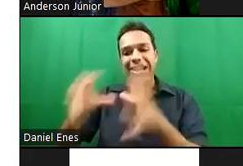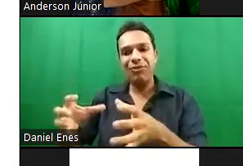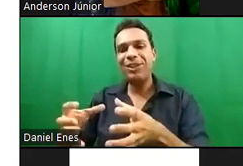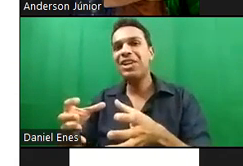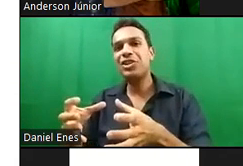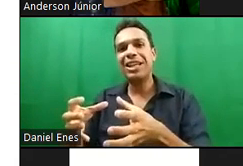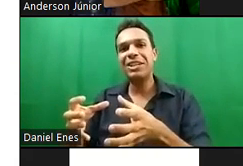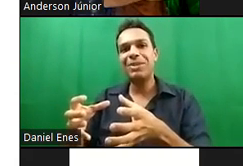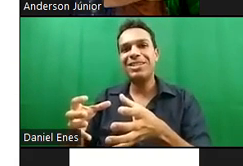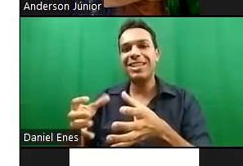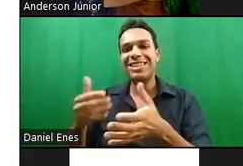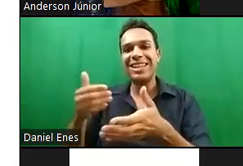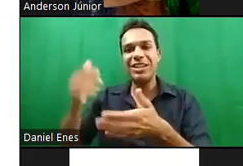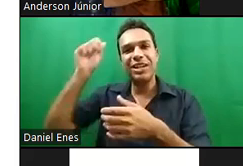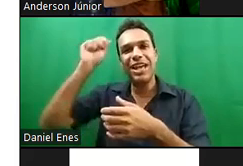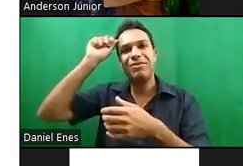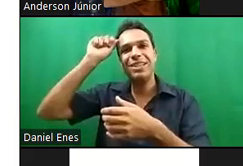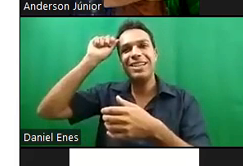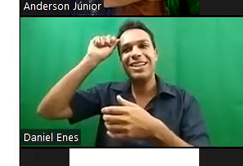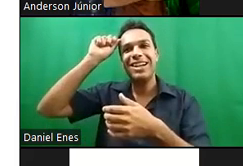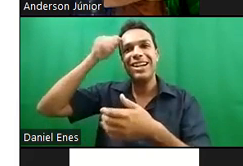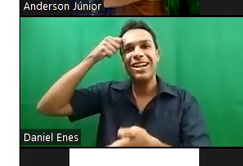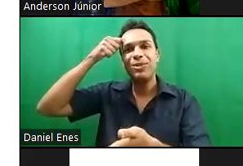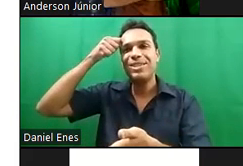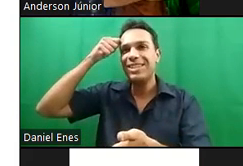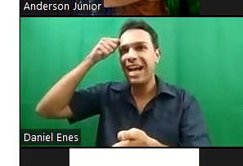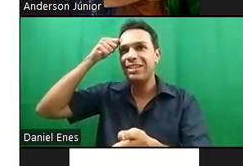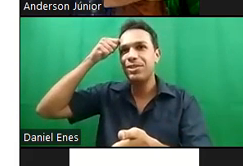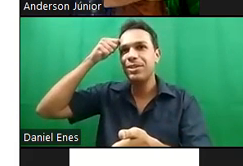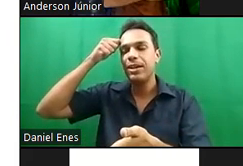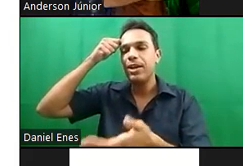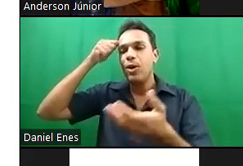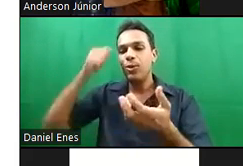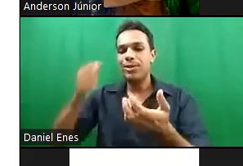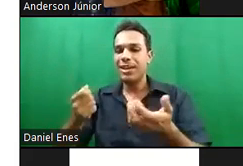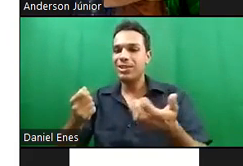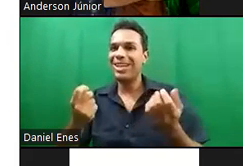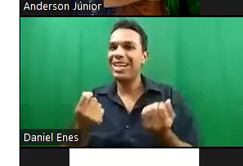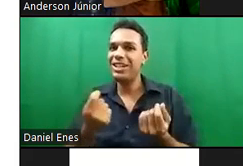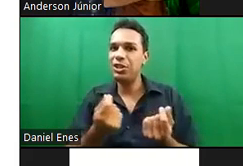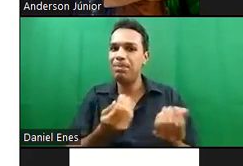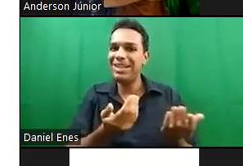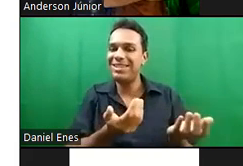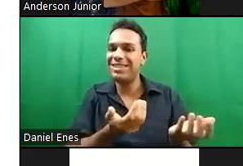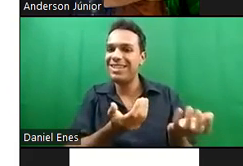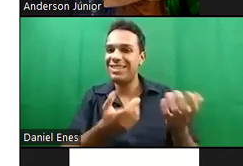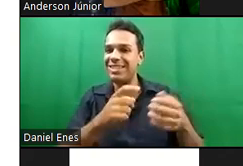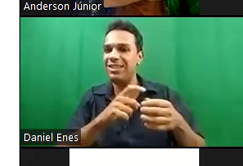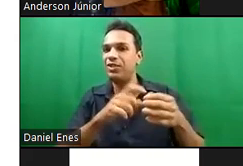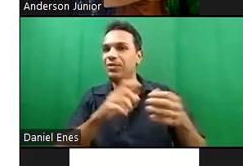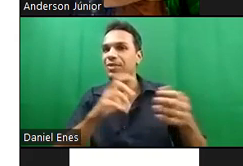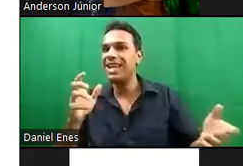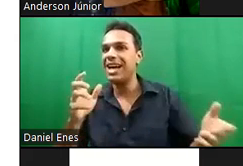E a fonética da língua de sinais, ela descreve os sinais. Ou seja, o que a gente precisa